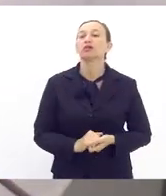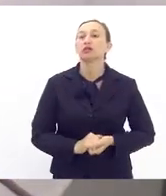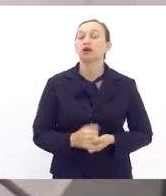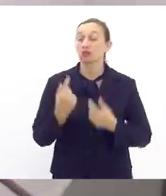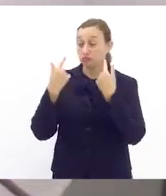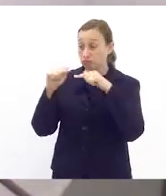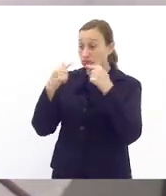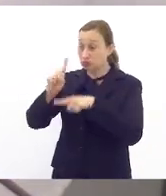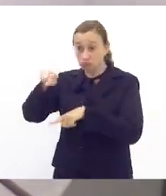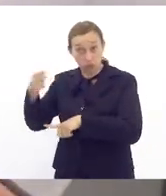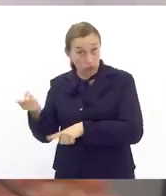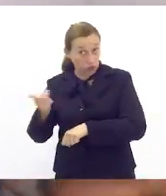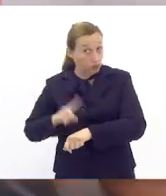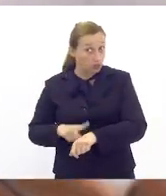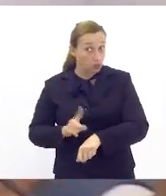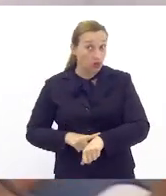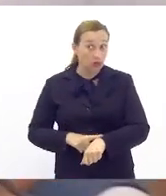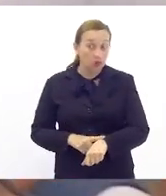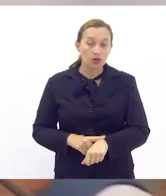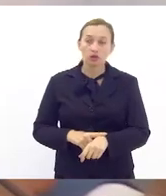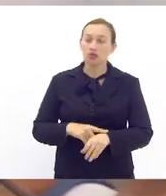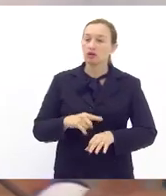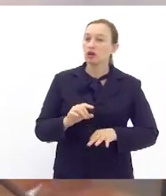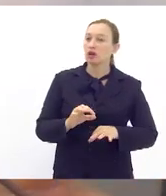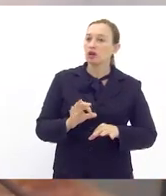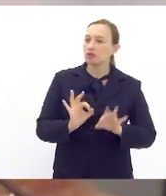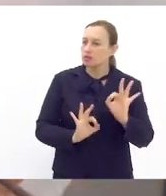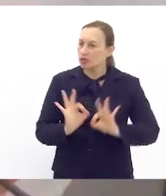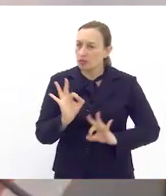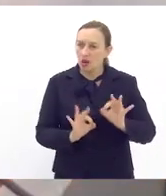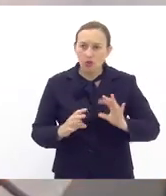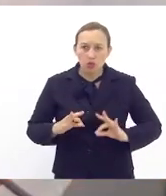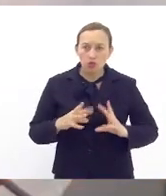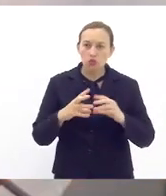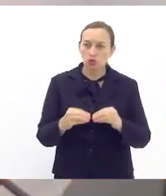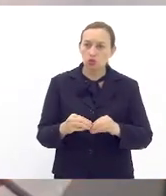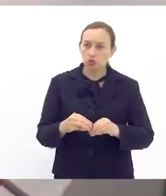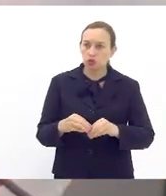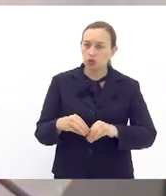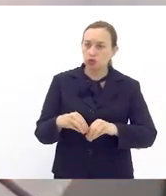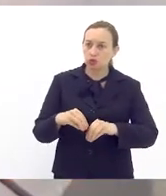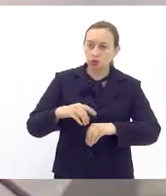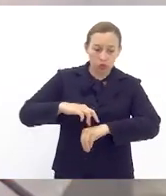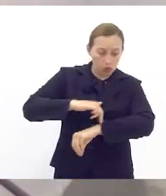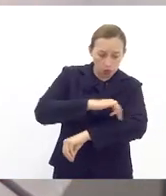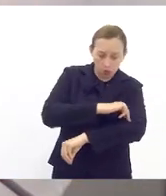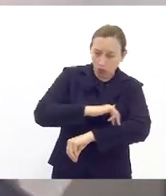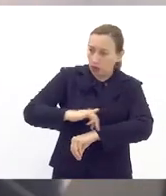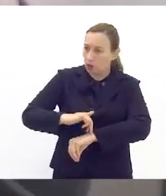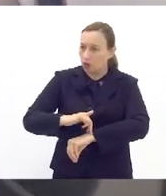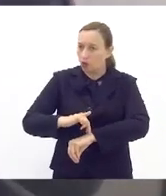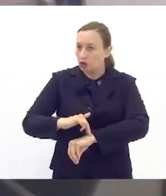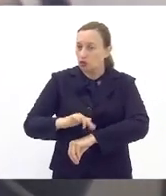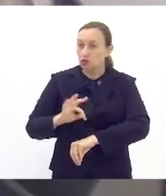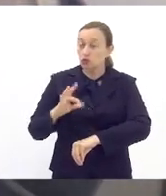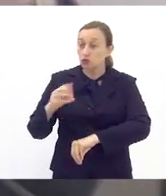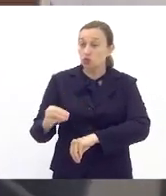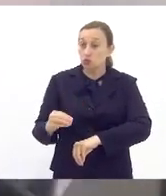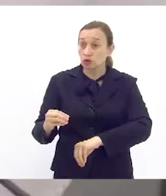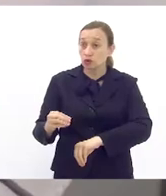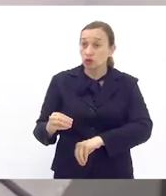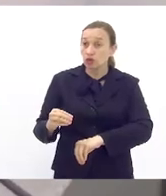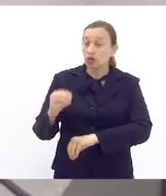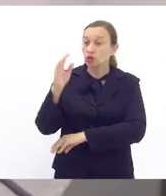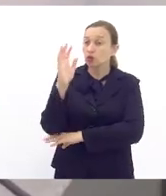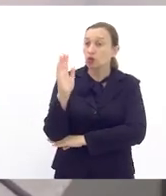reclamei da três vezes a gente urbanizou as vias e os postos ficaram no meio da rua a gente paga as enel para tirar